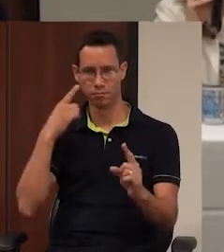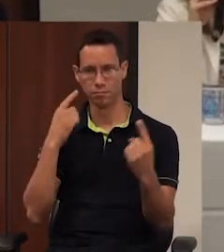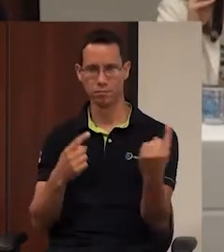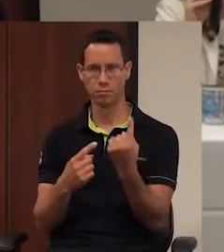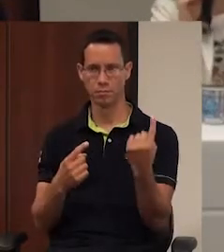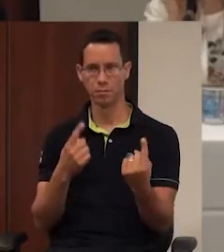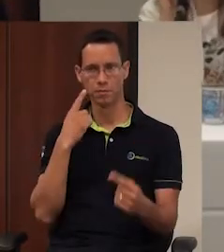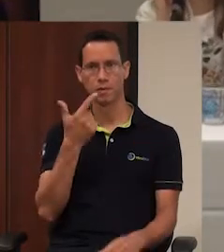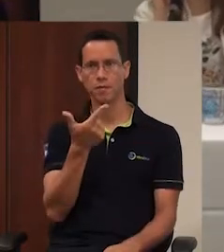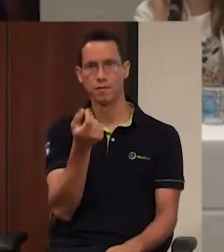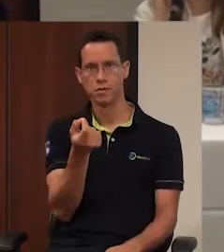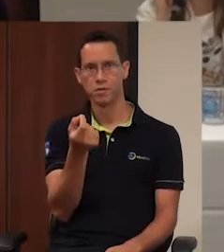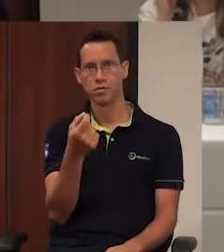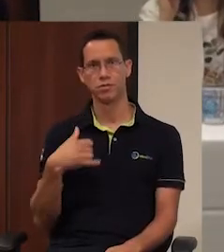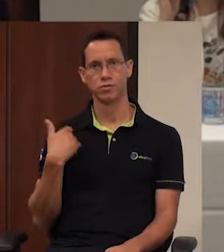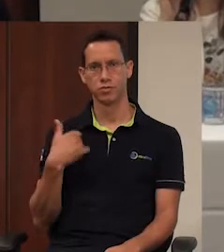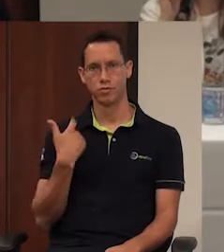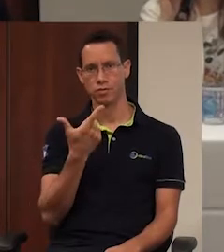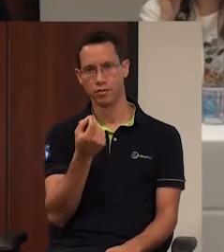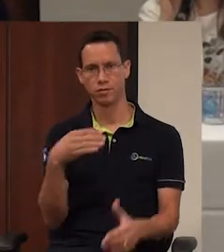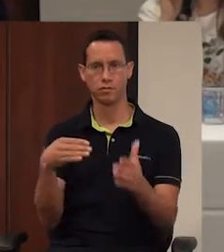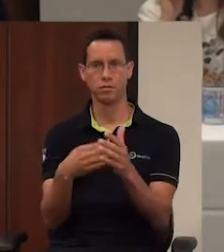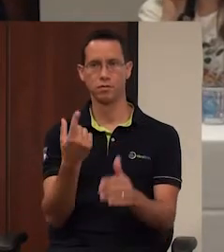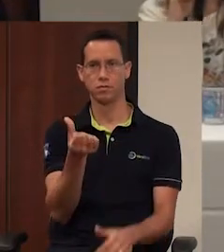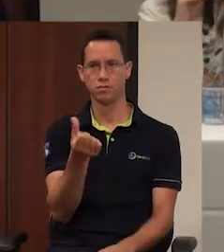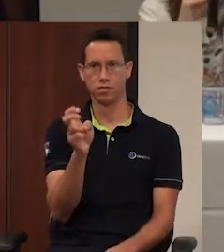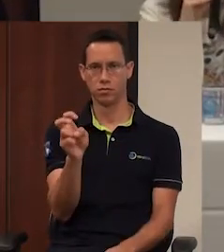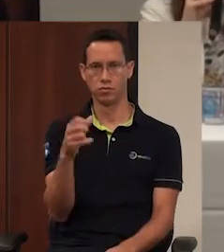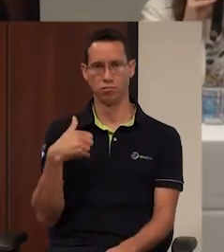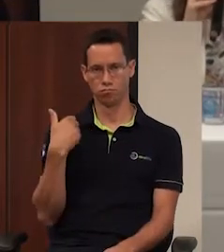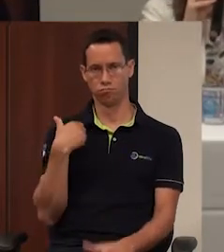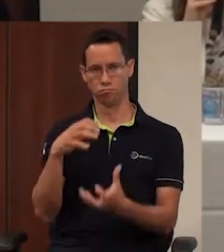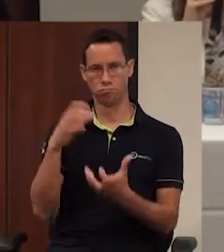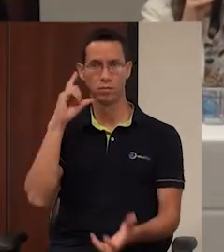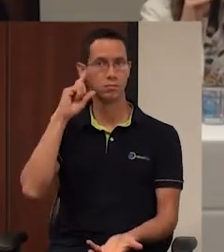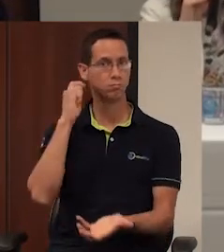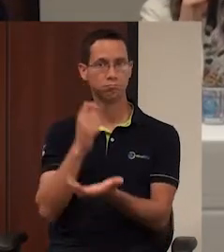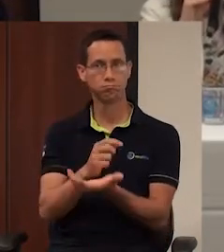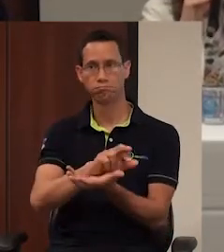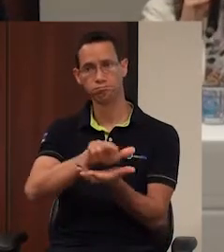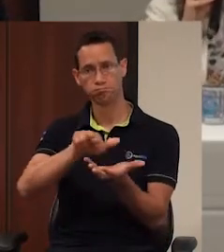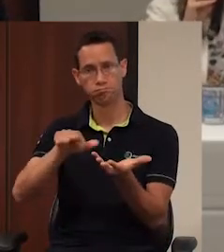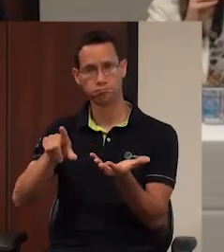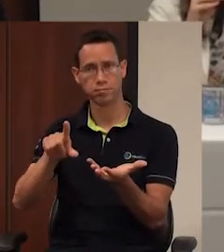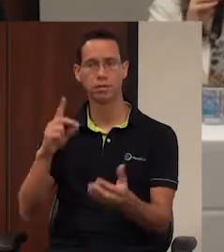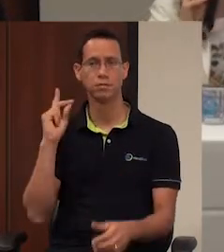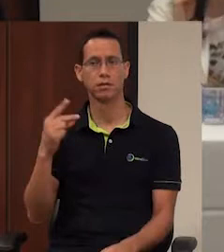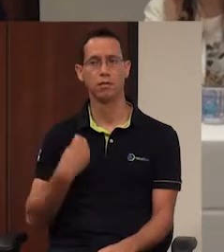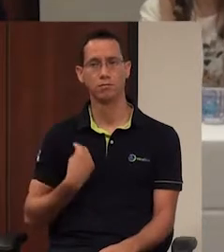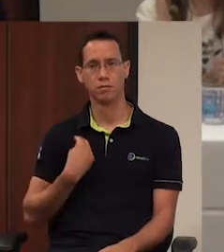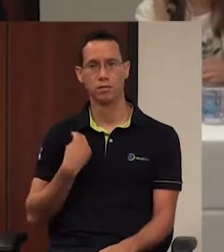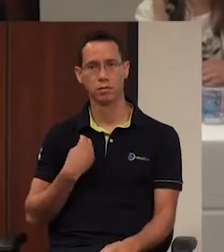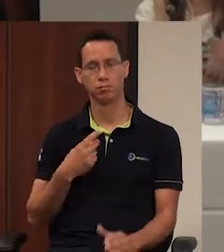Pessoas entre 20 e 65 anos, e elas tomaram diversas decisões sobre a própria vida, ao longo desse projeto